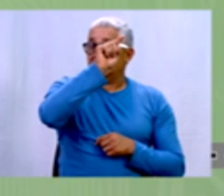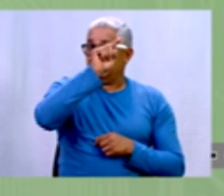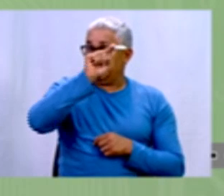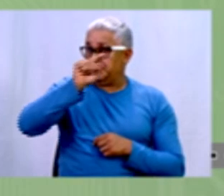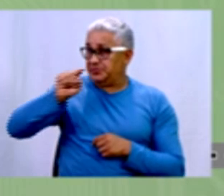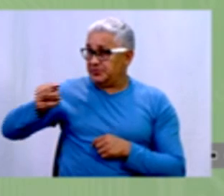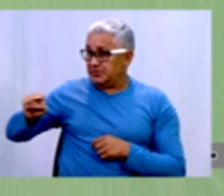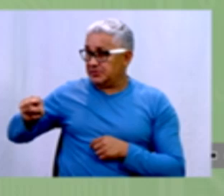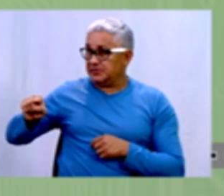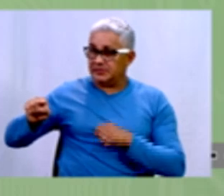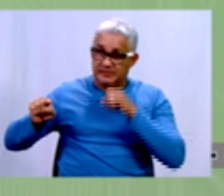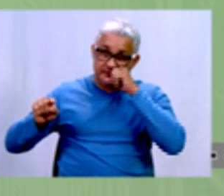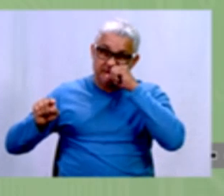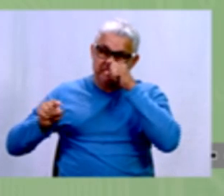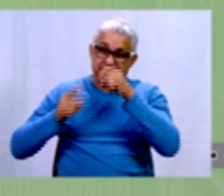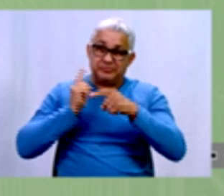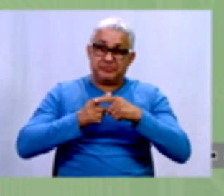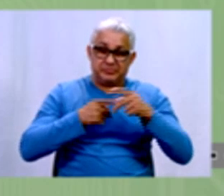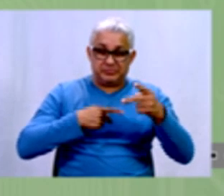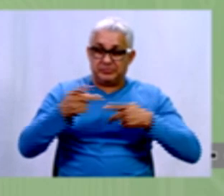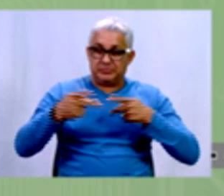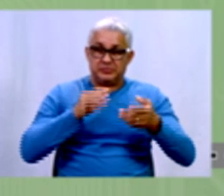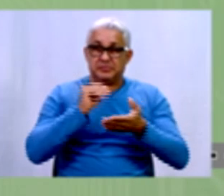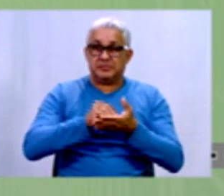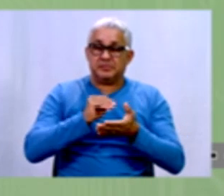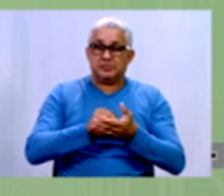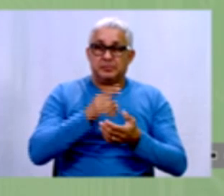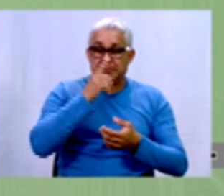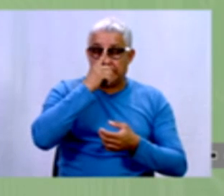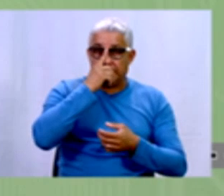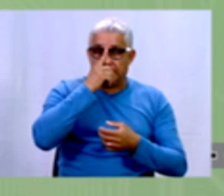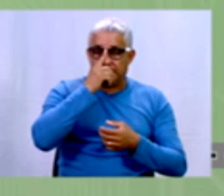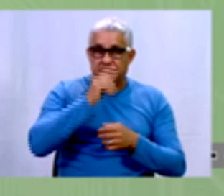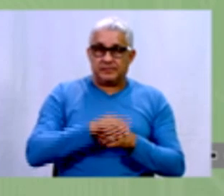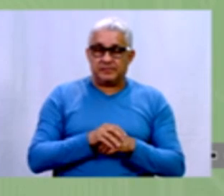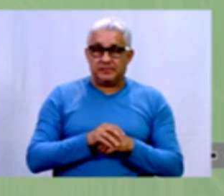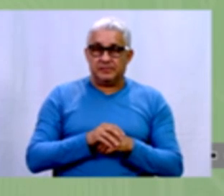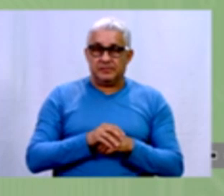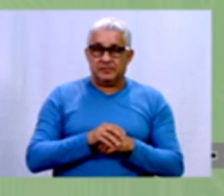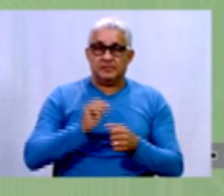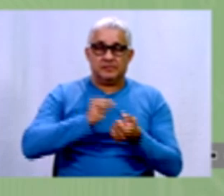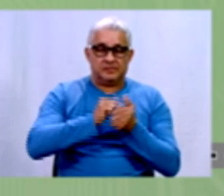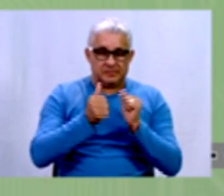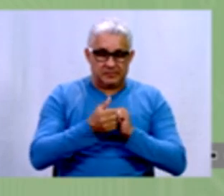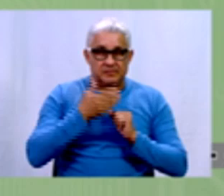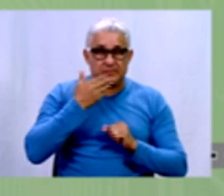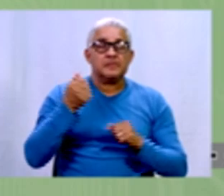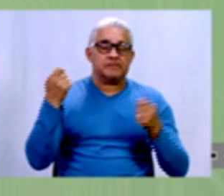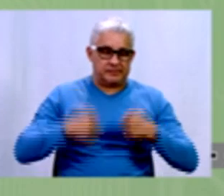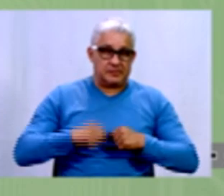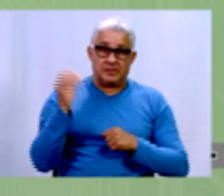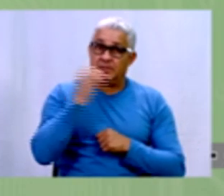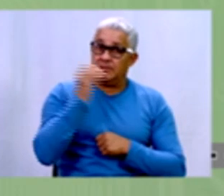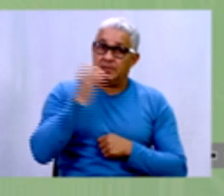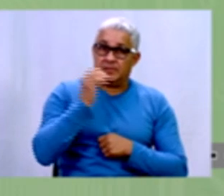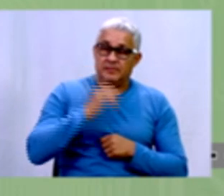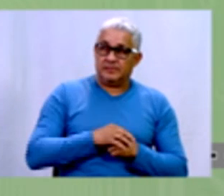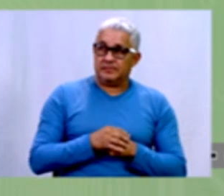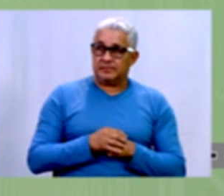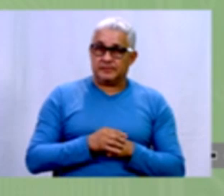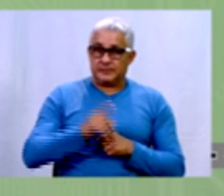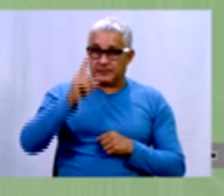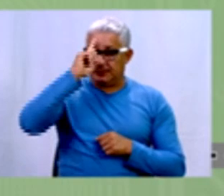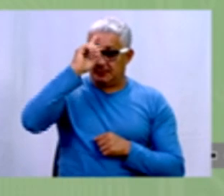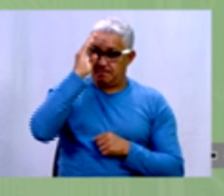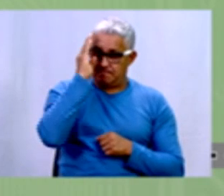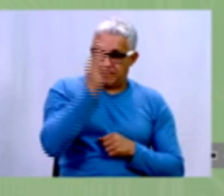essa linha, é porque o projeto não está andando da forma adequada. E aí é preciso logo, no dia ali, o